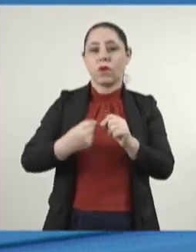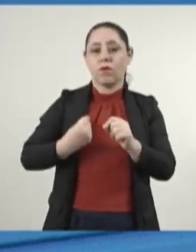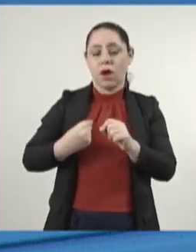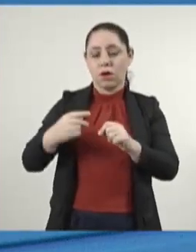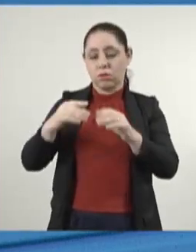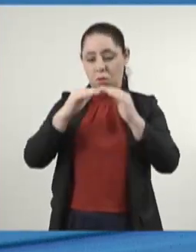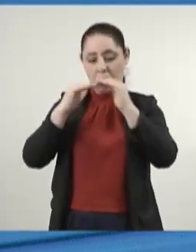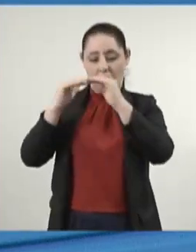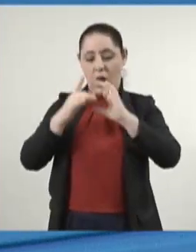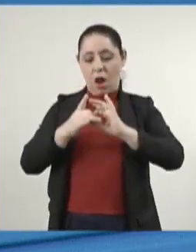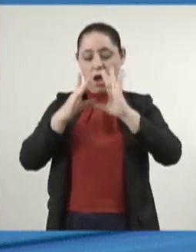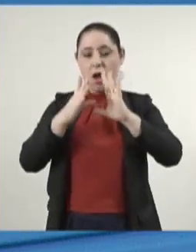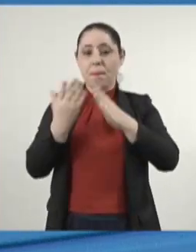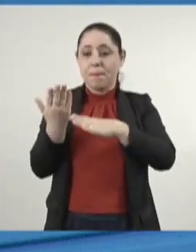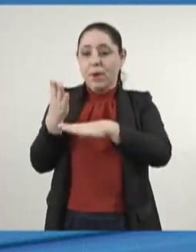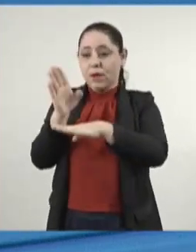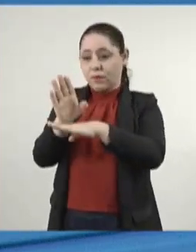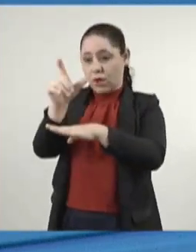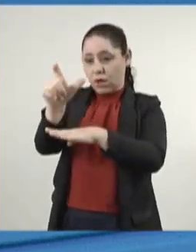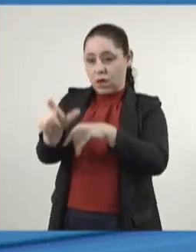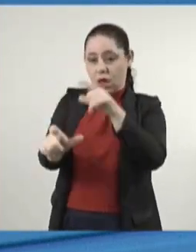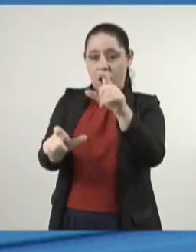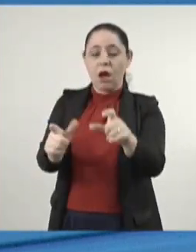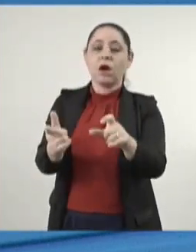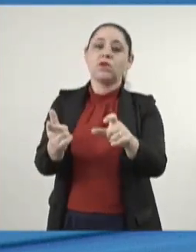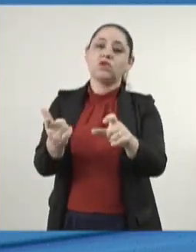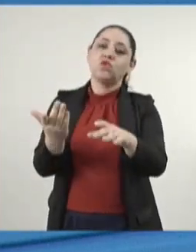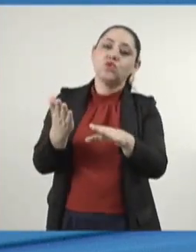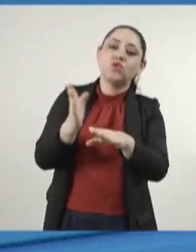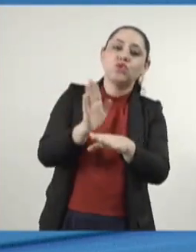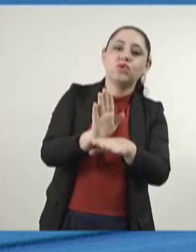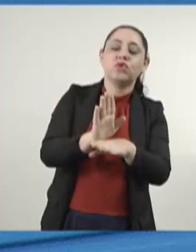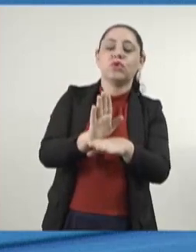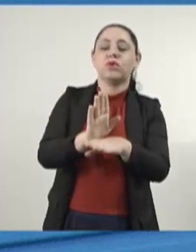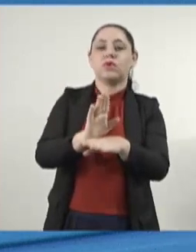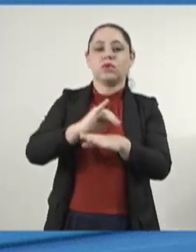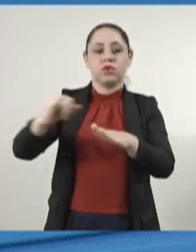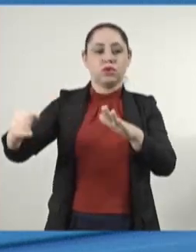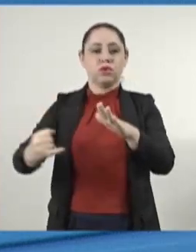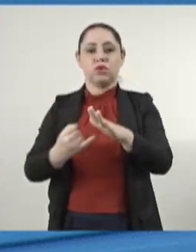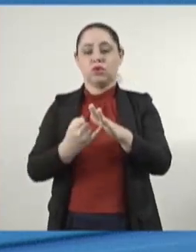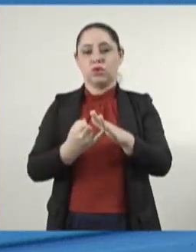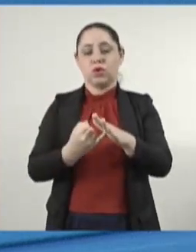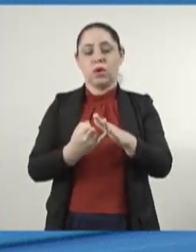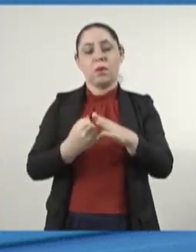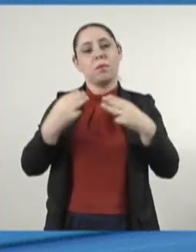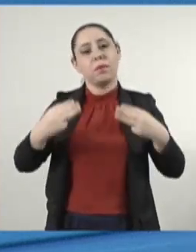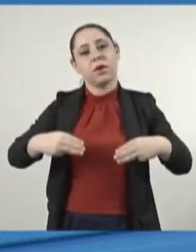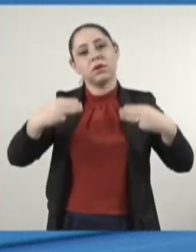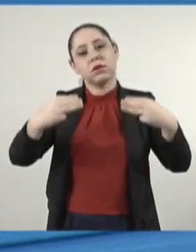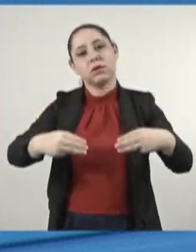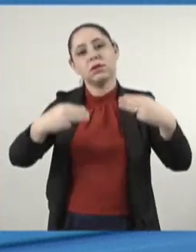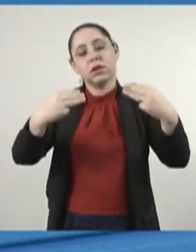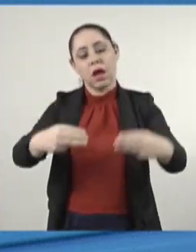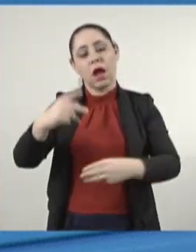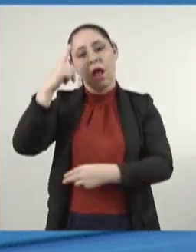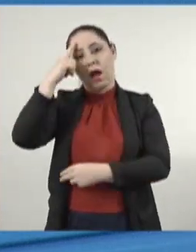democracia, beneficiando-se de contribuições de órgãos governamentais, ministérios,